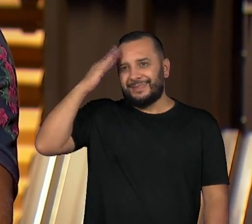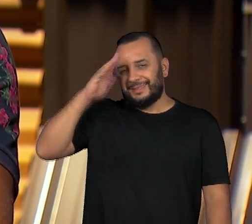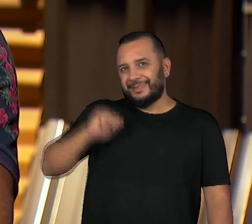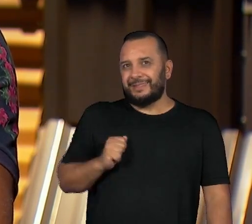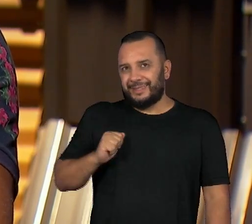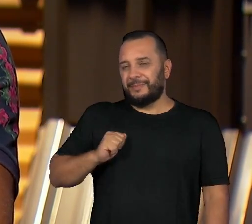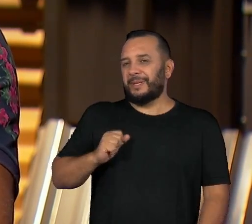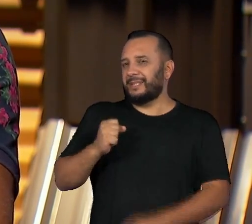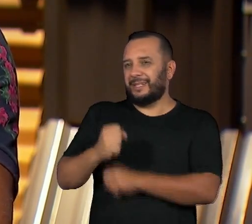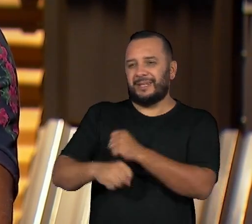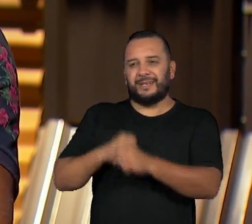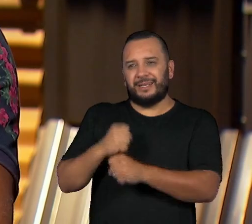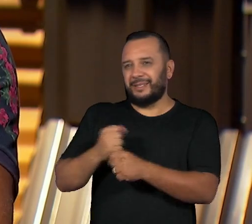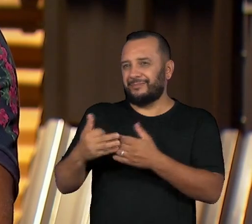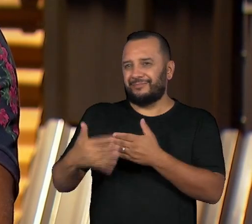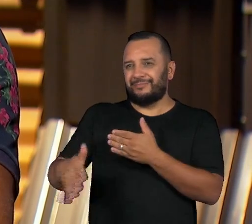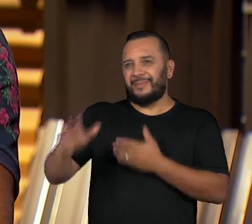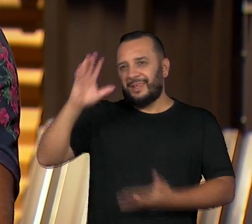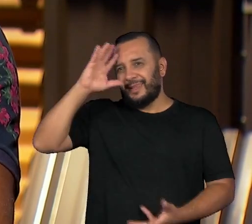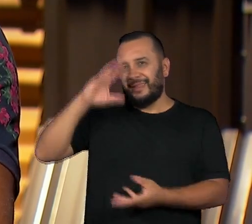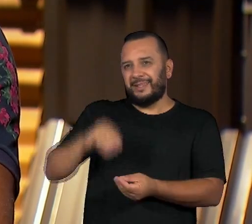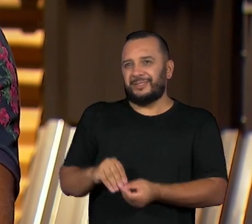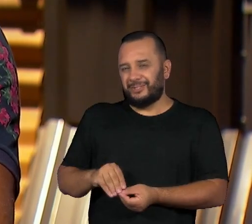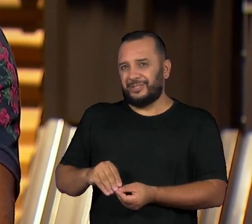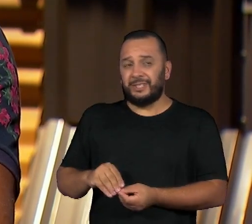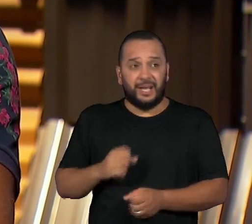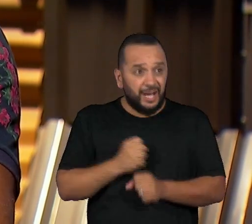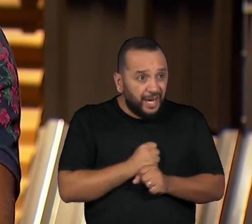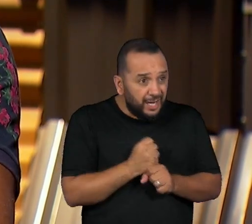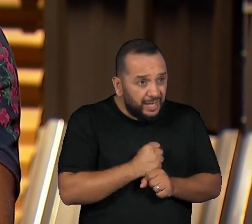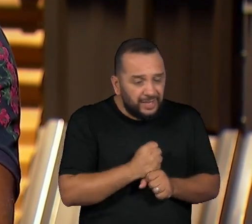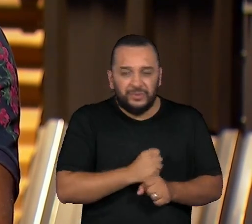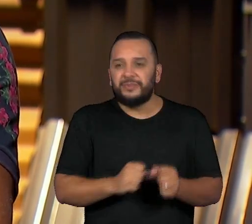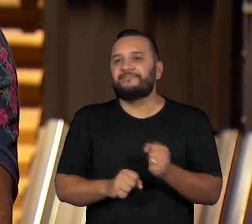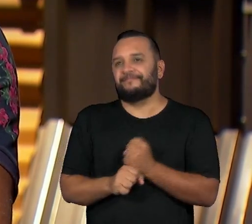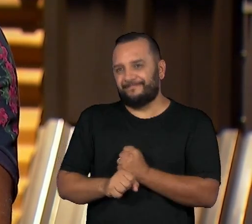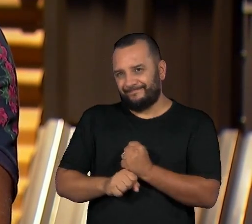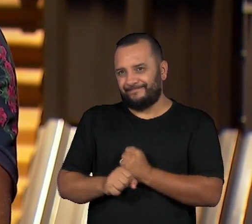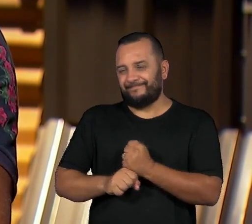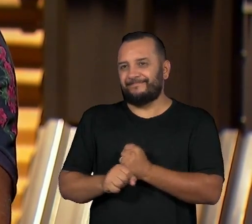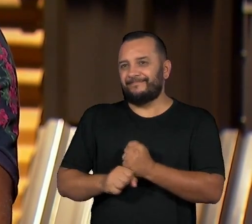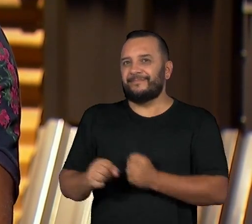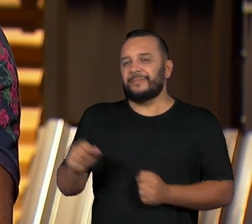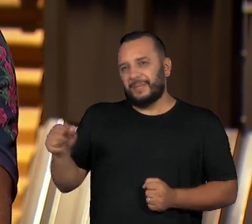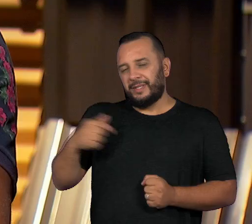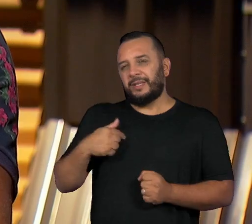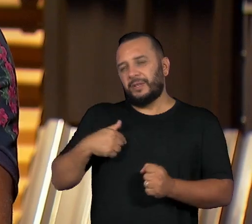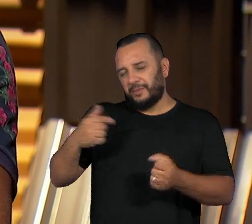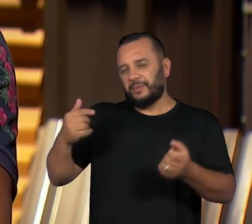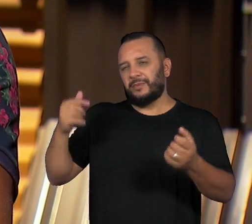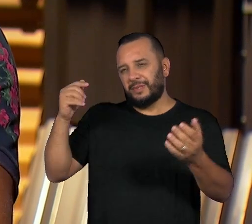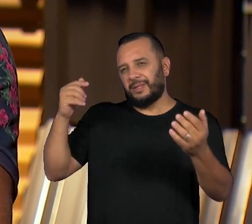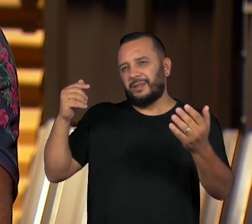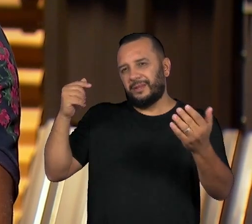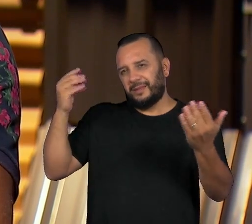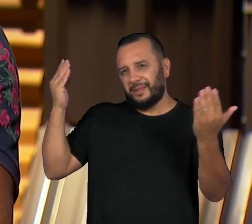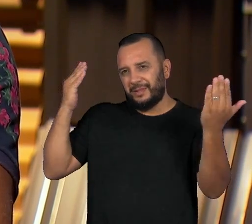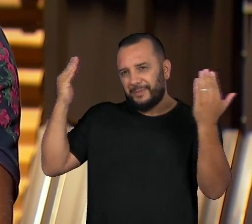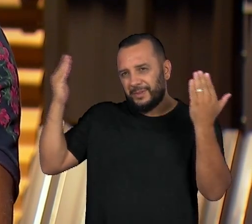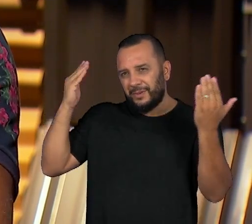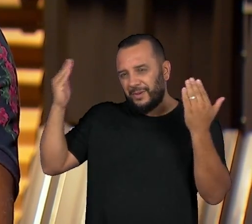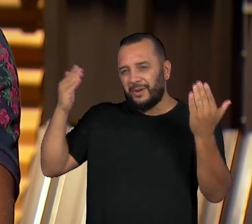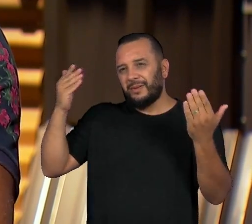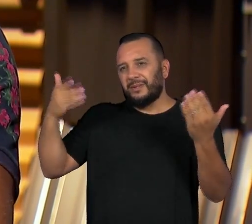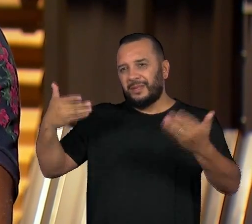Depois de muitos anos eu consegui entender. De muitos anos? Depois de muitos anos, eu tive que fazer terapia para isso, etc. Mas